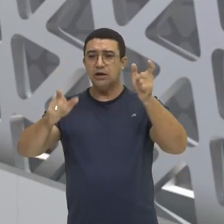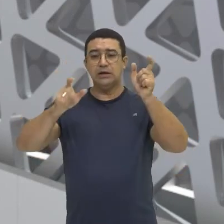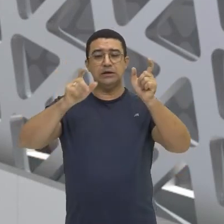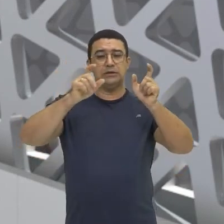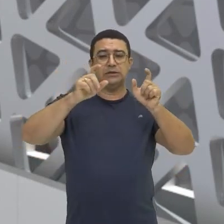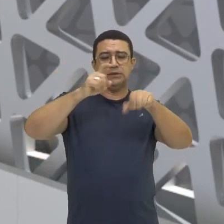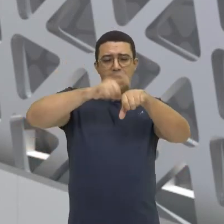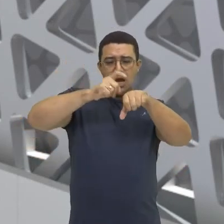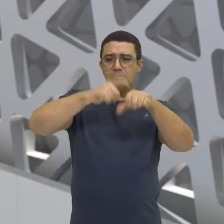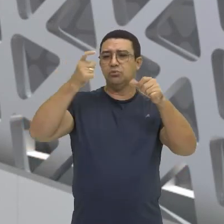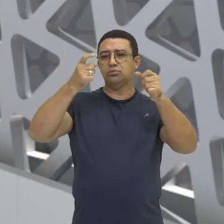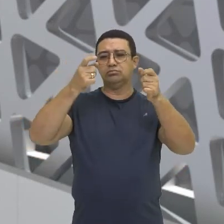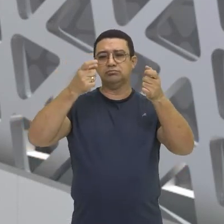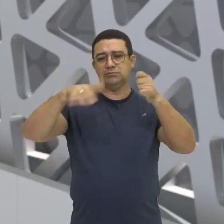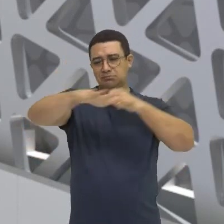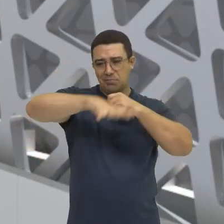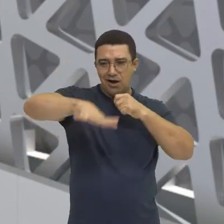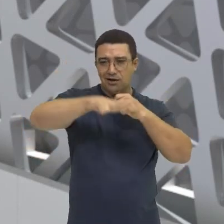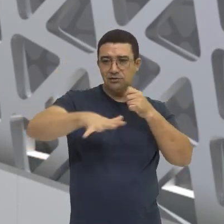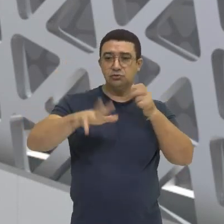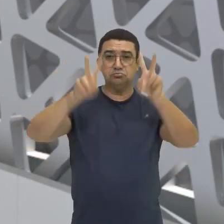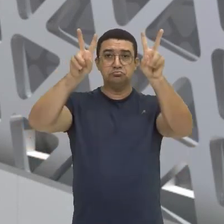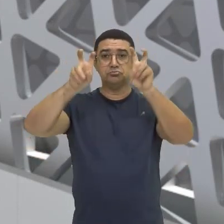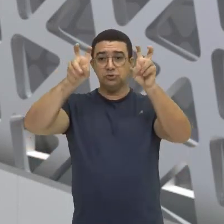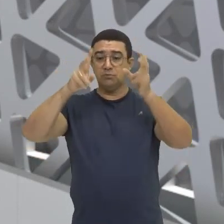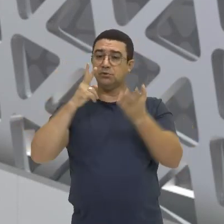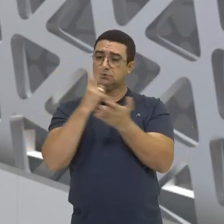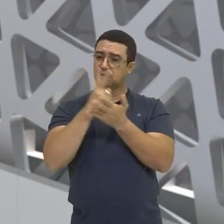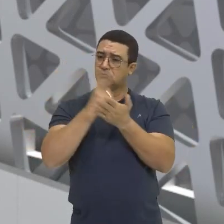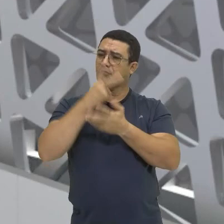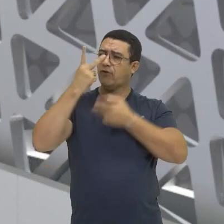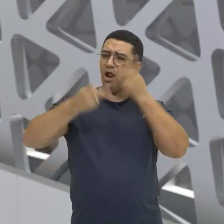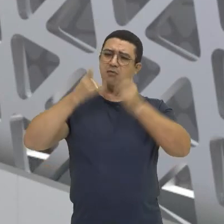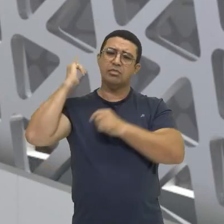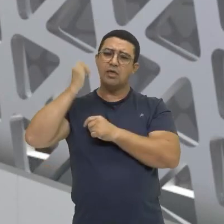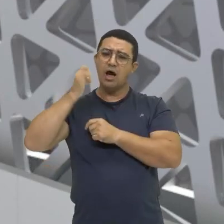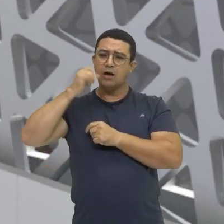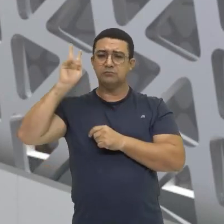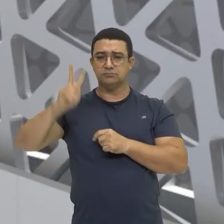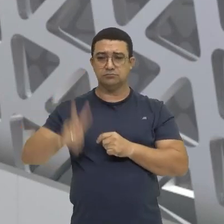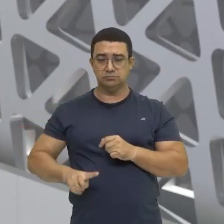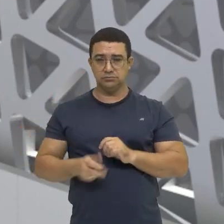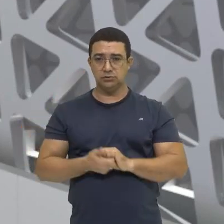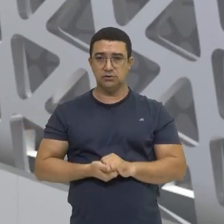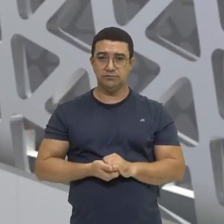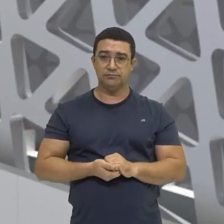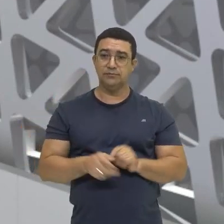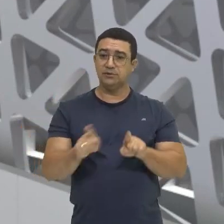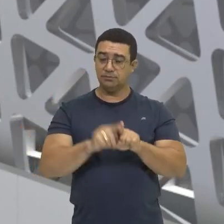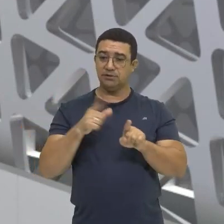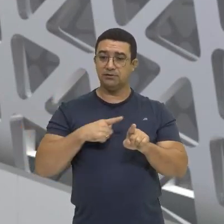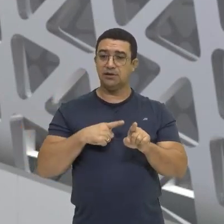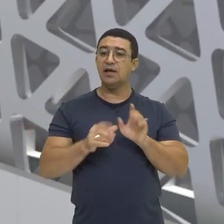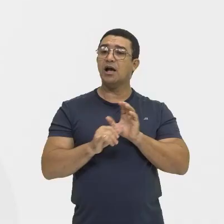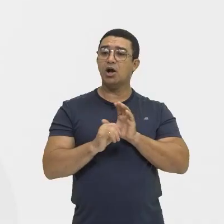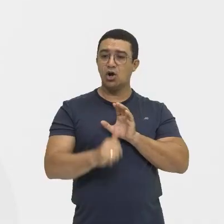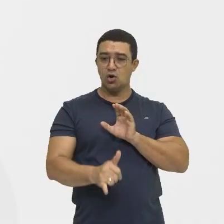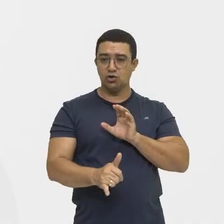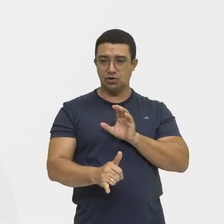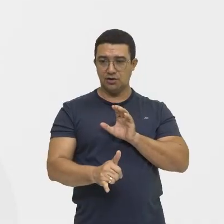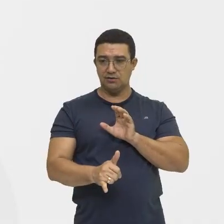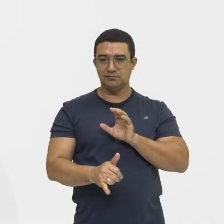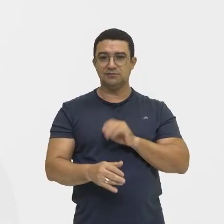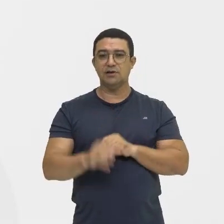ter o enredo, e aí vai estar sempre contando uma história, né? E aí nós temos o que? A crônica. A crônica também é um